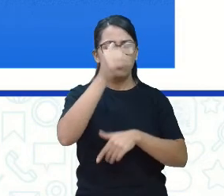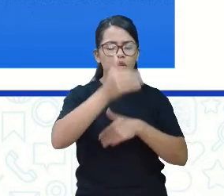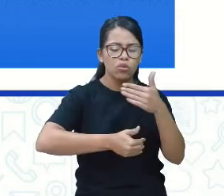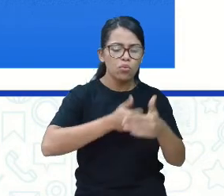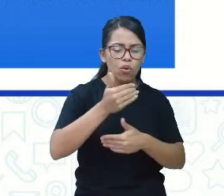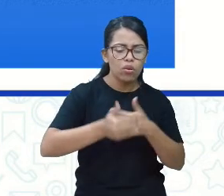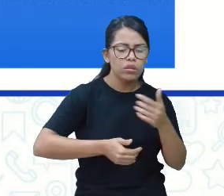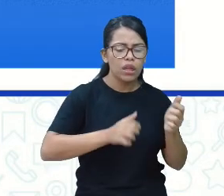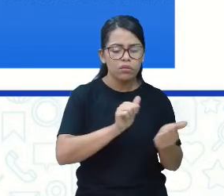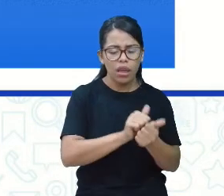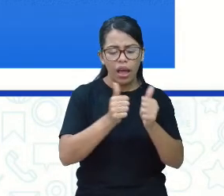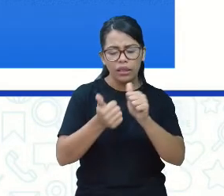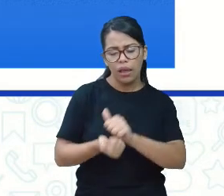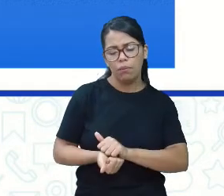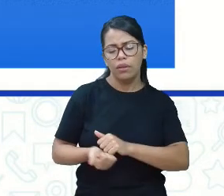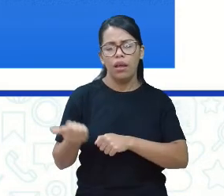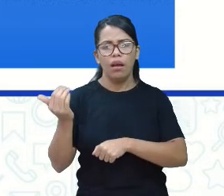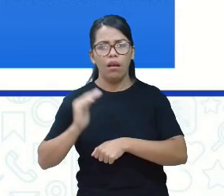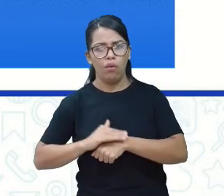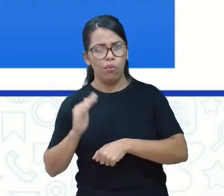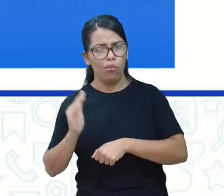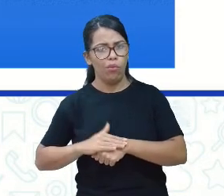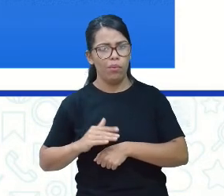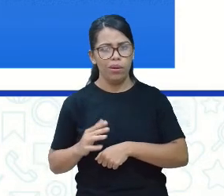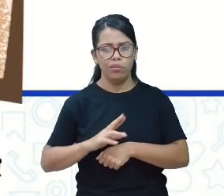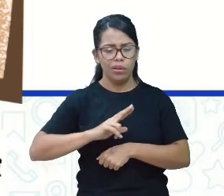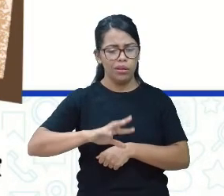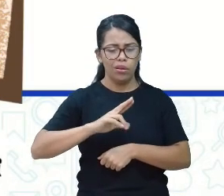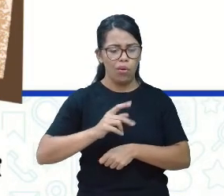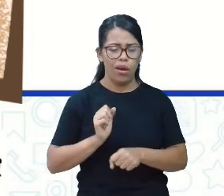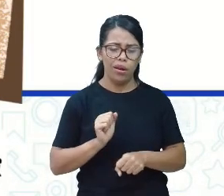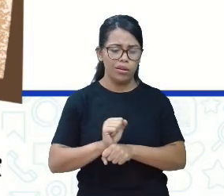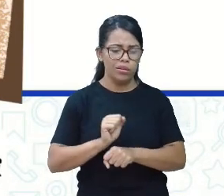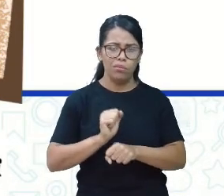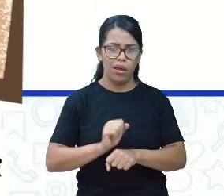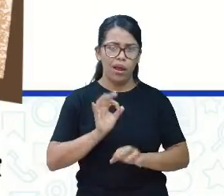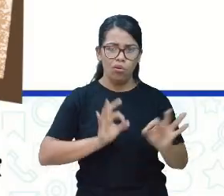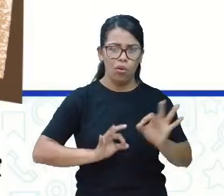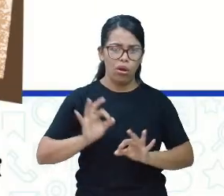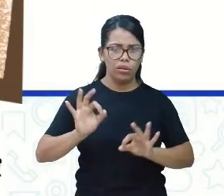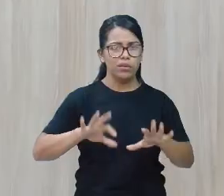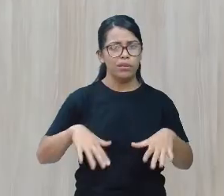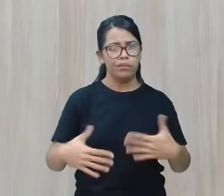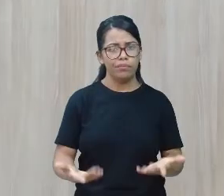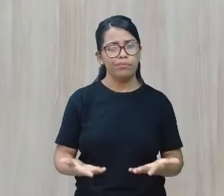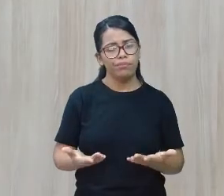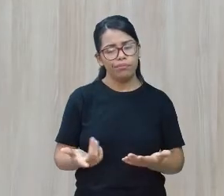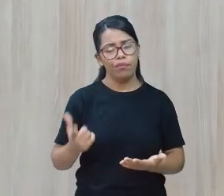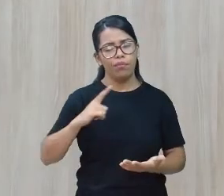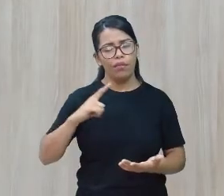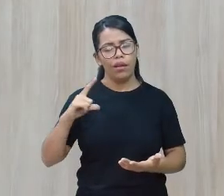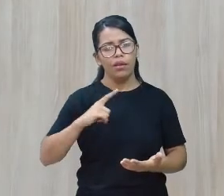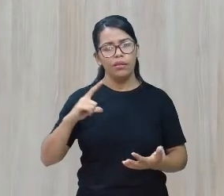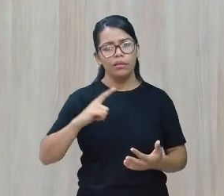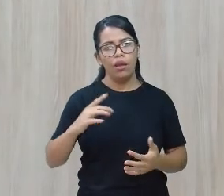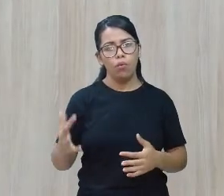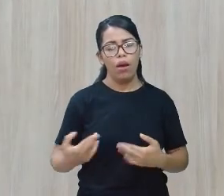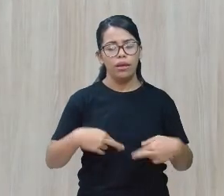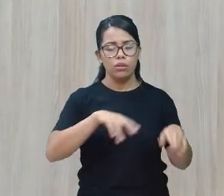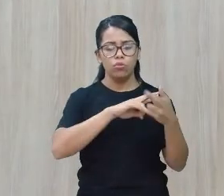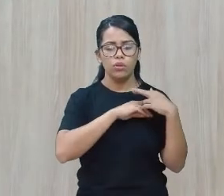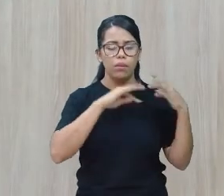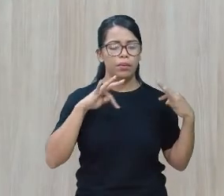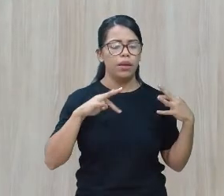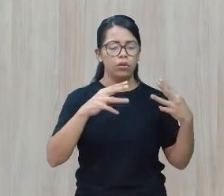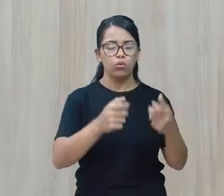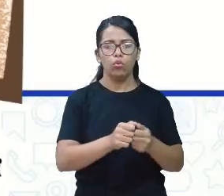uma situação imprevista e inesperada. Então, termina gerando uma responsabilidade de todos. Outro